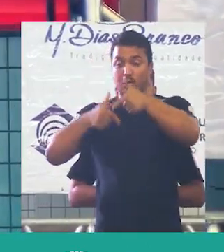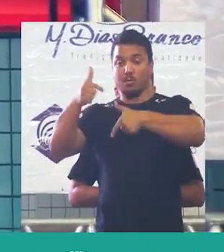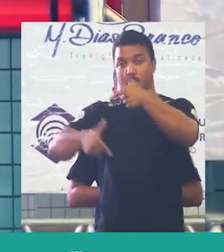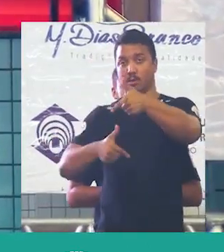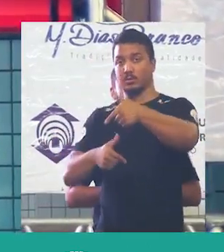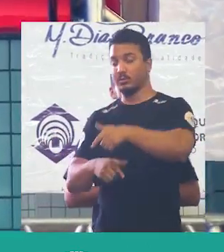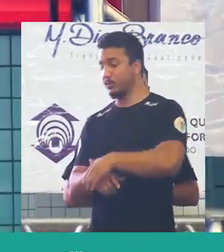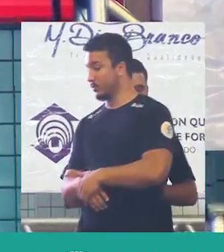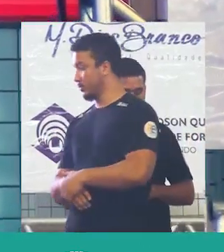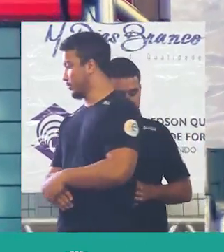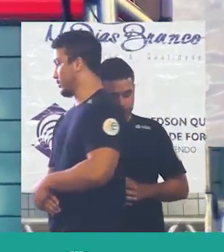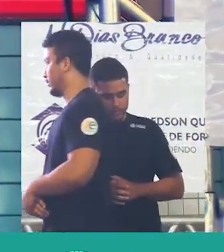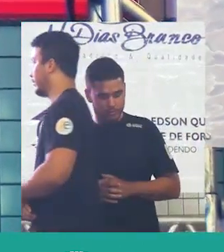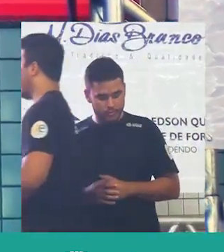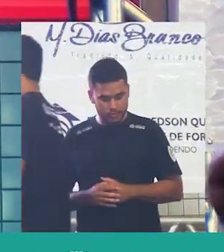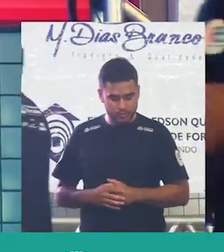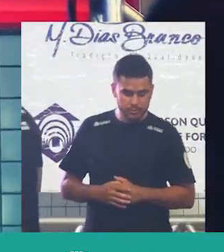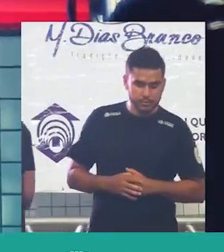obra.